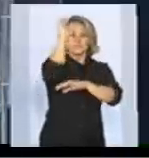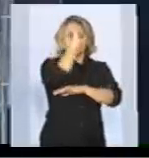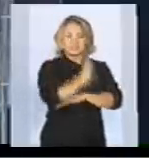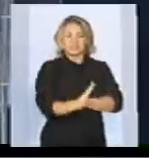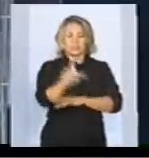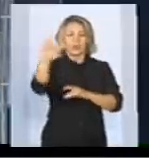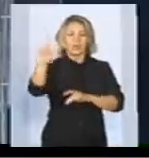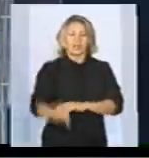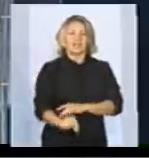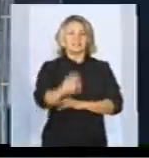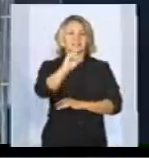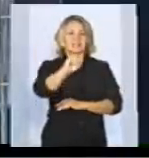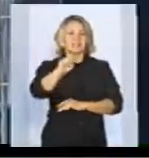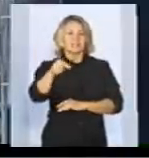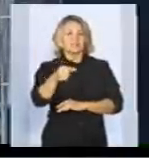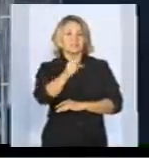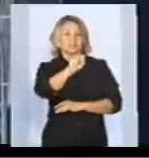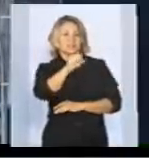míseros